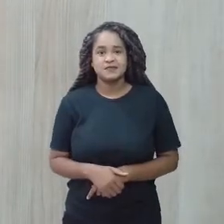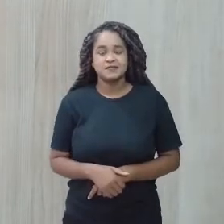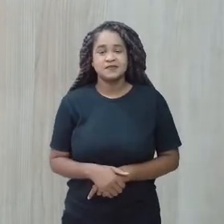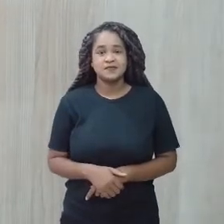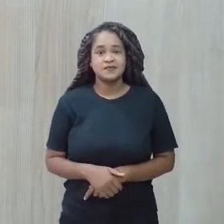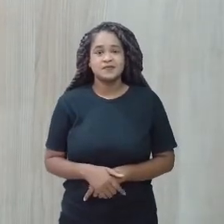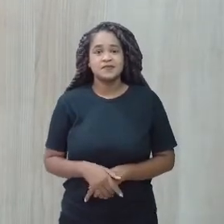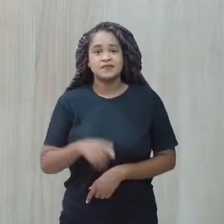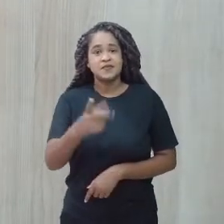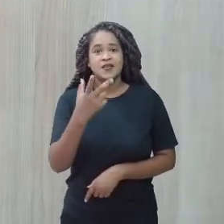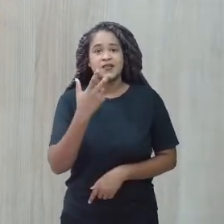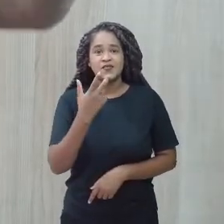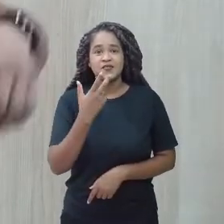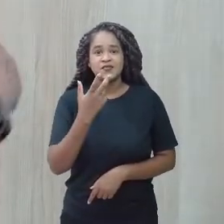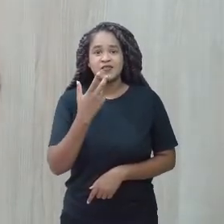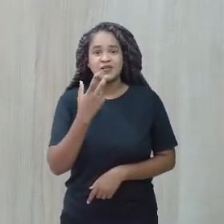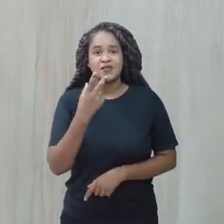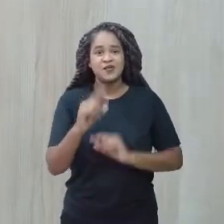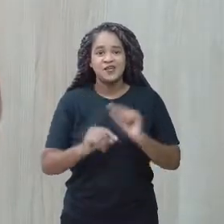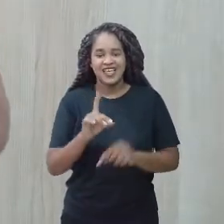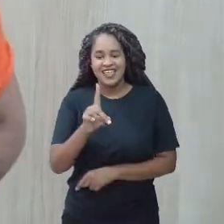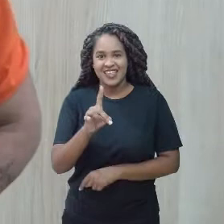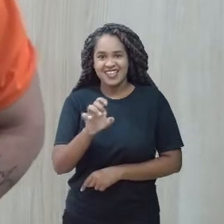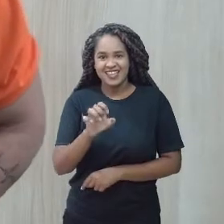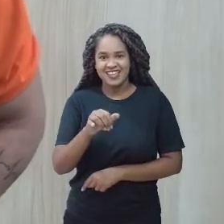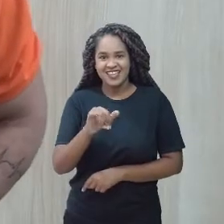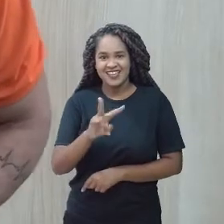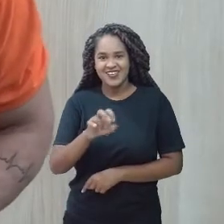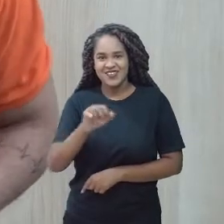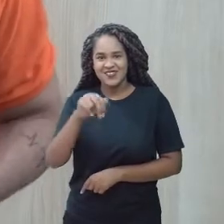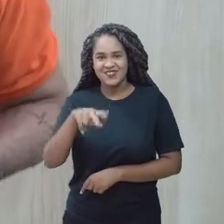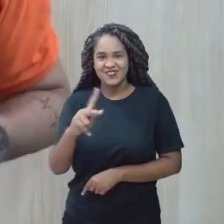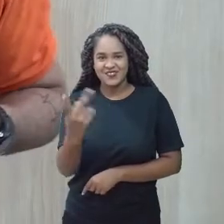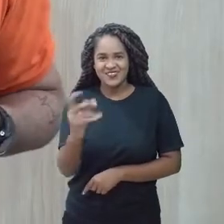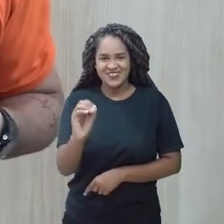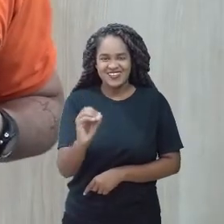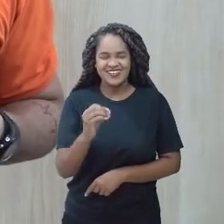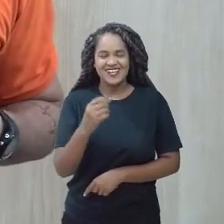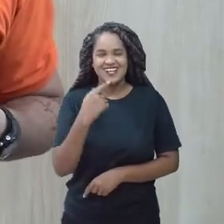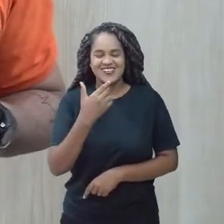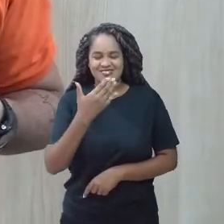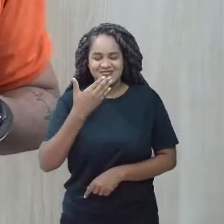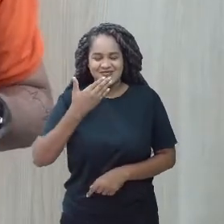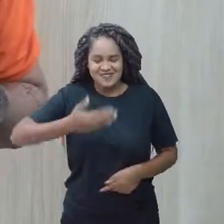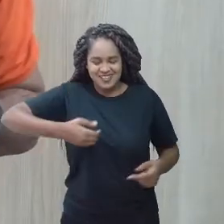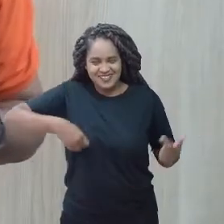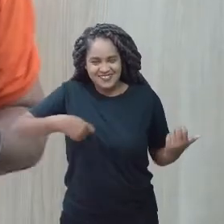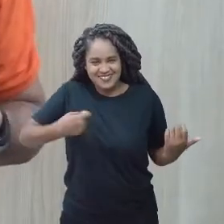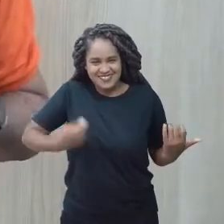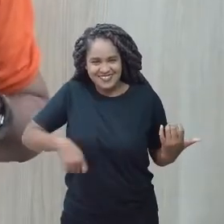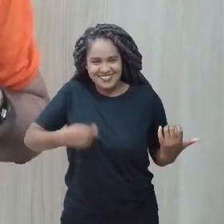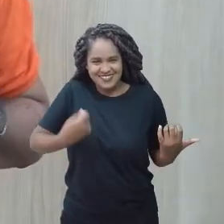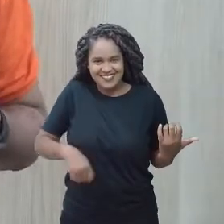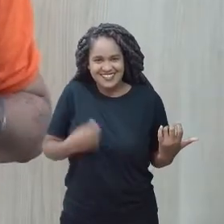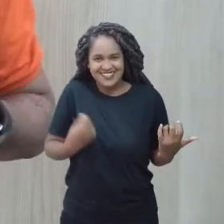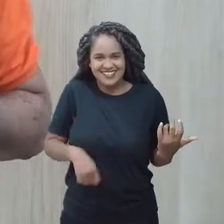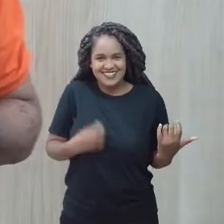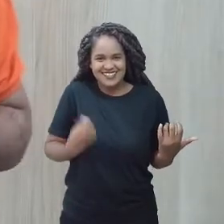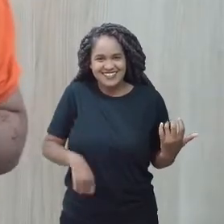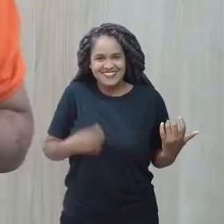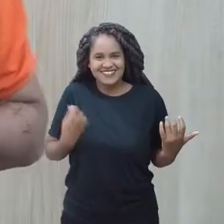que ele falou aqui, que ele não falou, é Devinho, viu? Dá-lhe, Devinho. Mandei meu cavaco, chora.